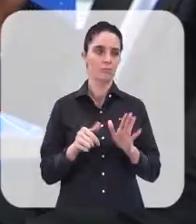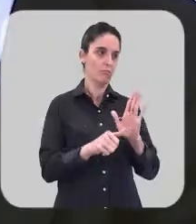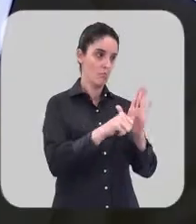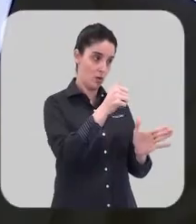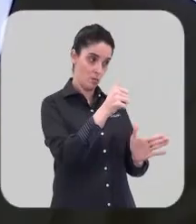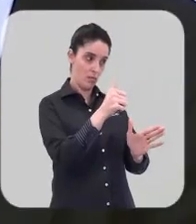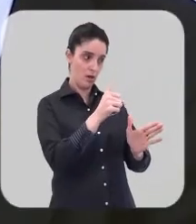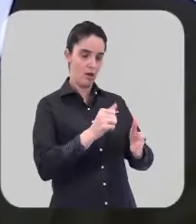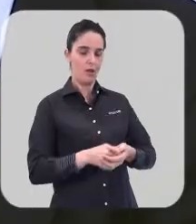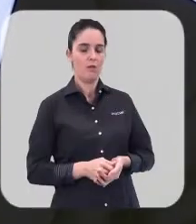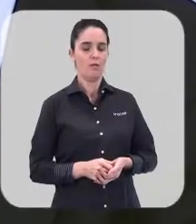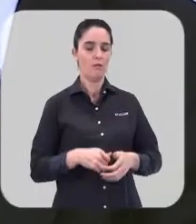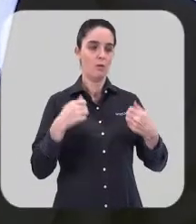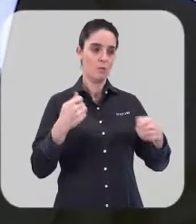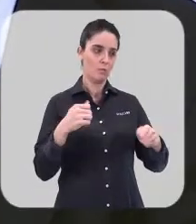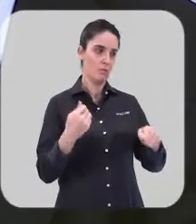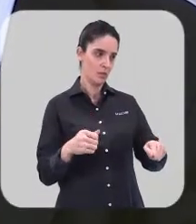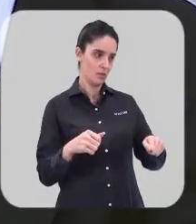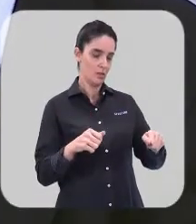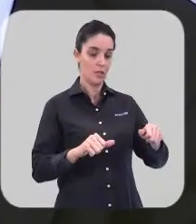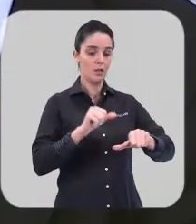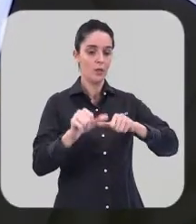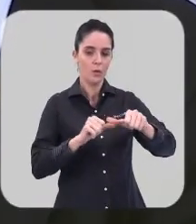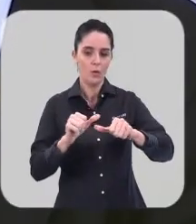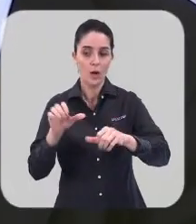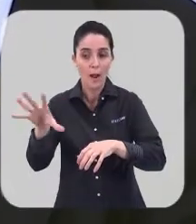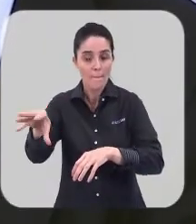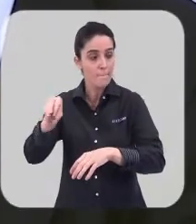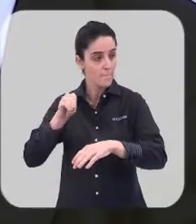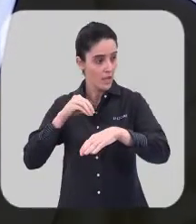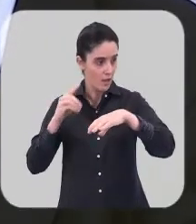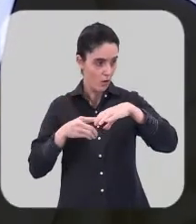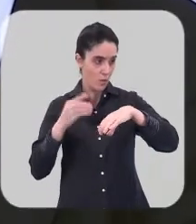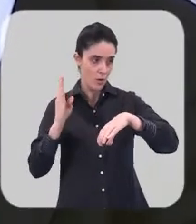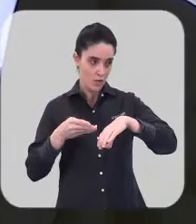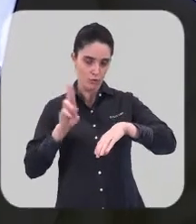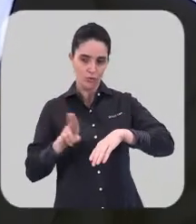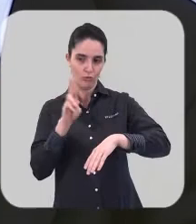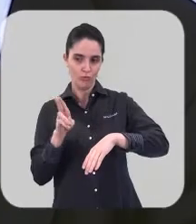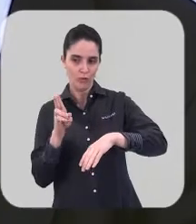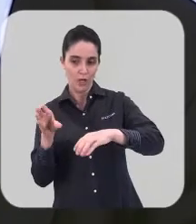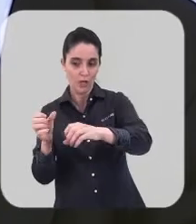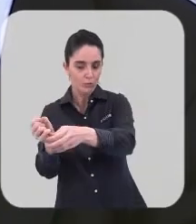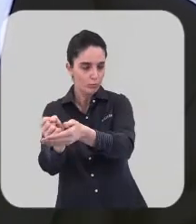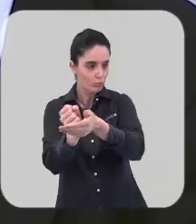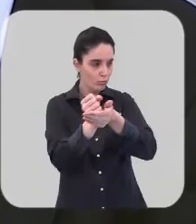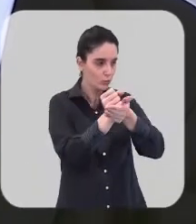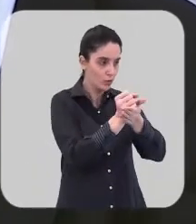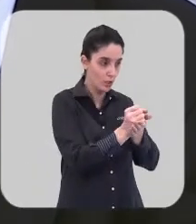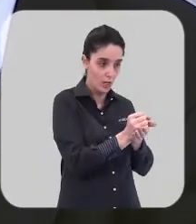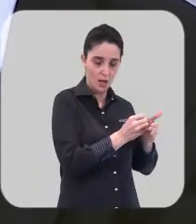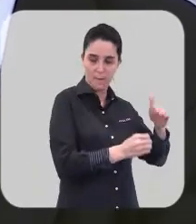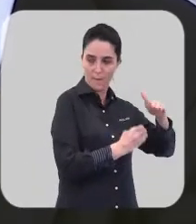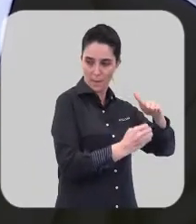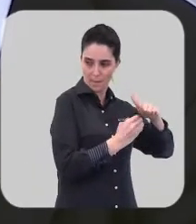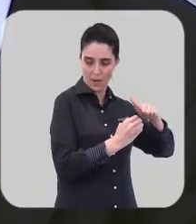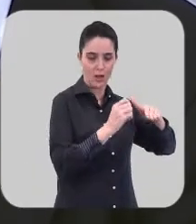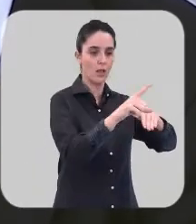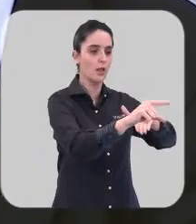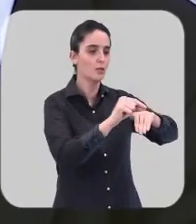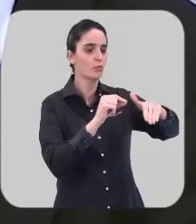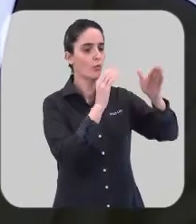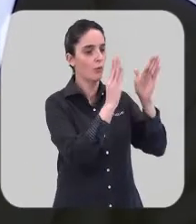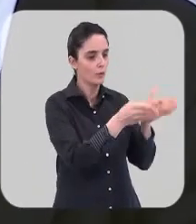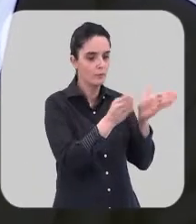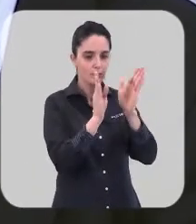a gente garante todo o processo de logística reversa, né? Da coleta nesses pontos geradores, traz para as unidades da Mazola, onde é feita uma triagem, por cada